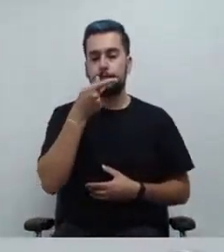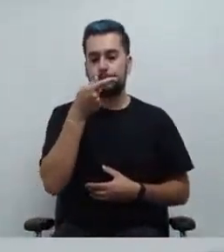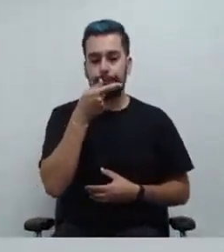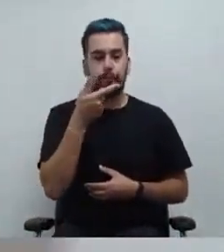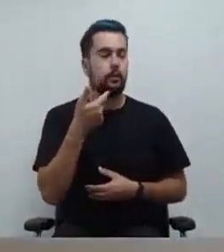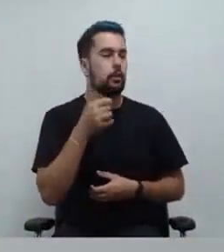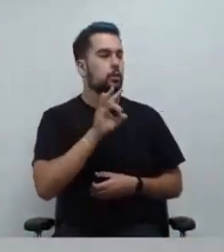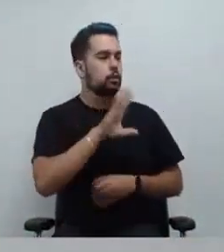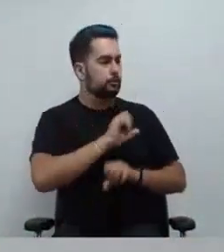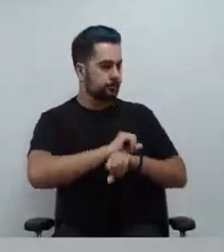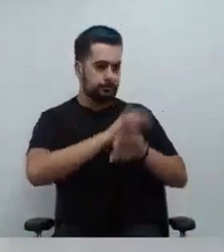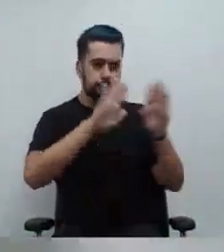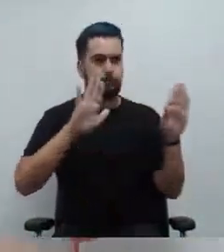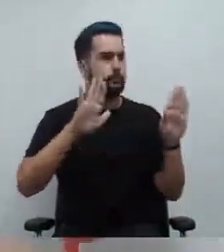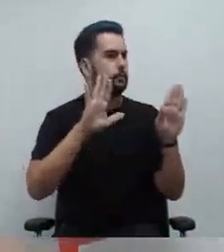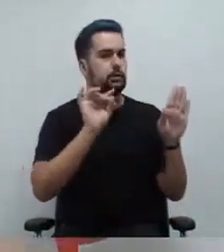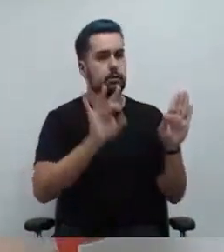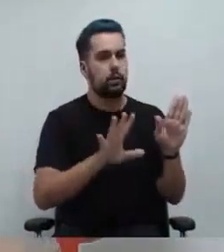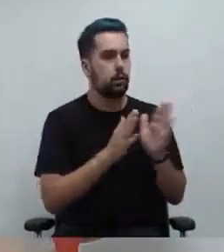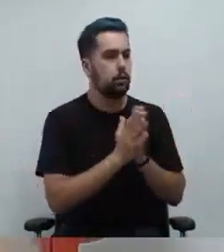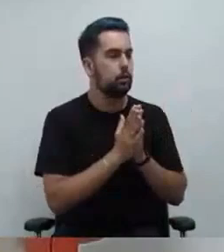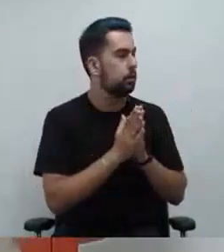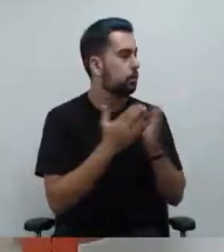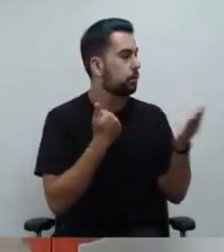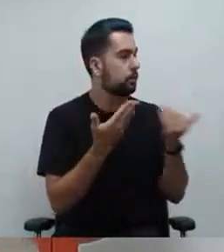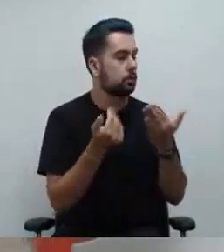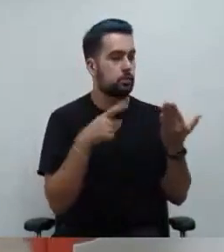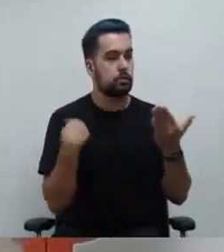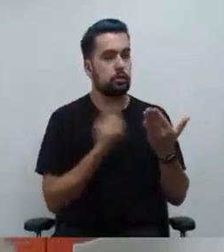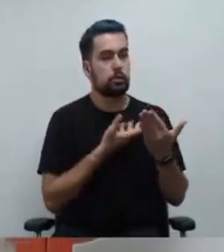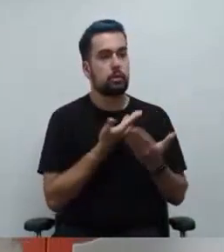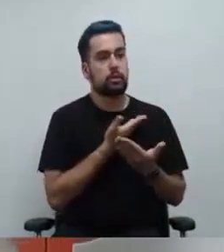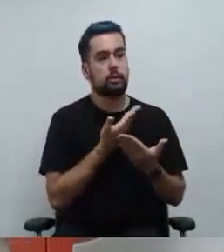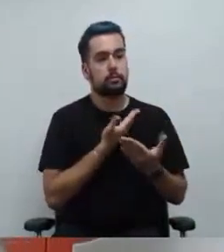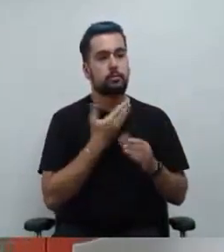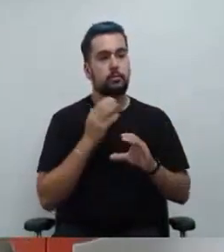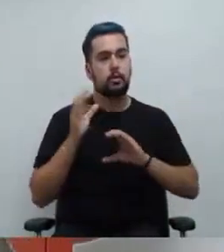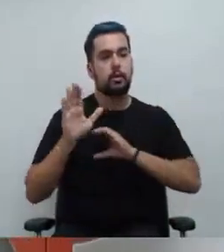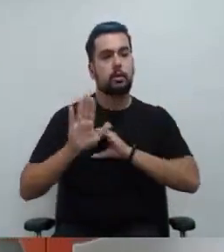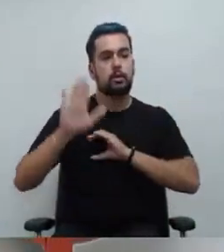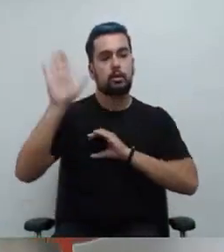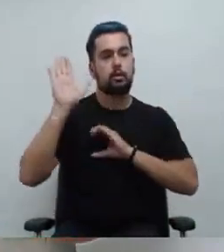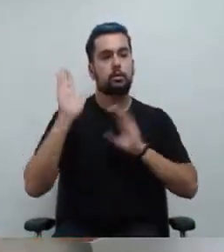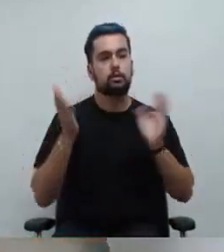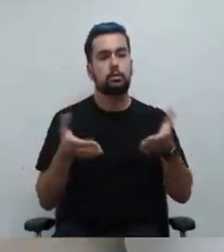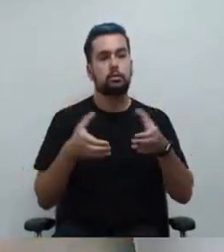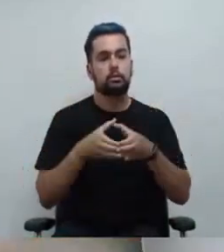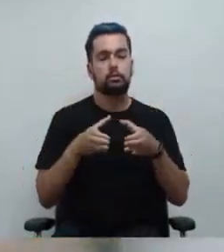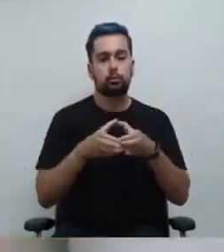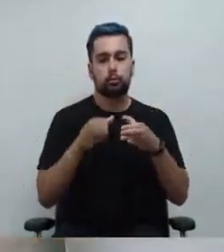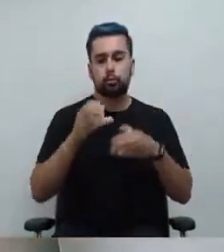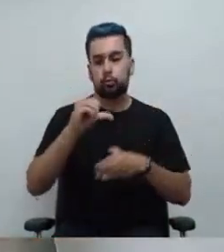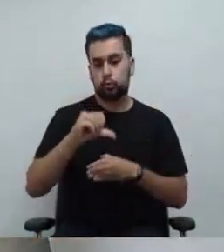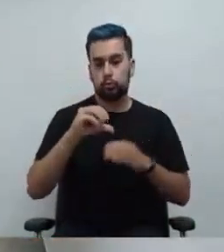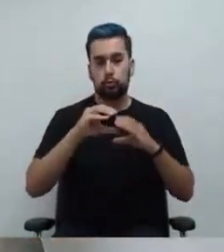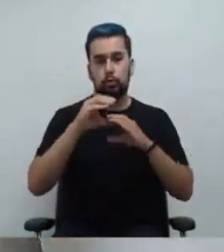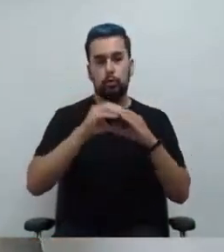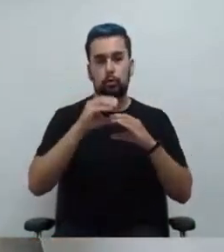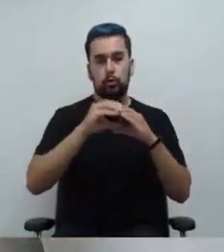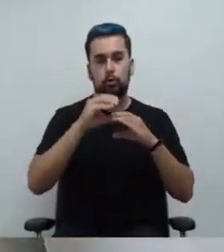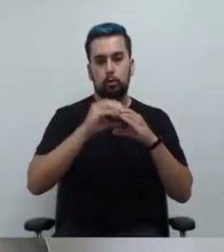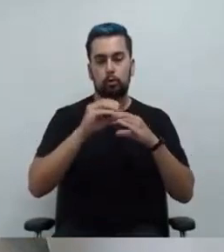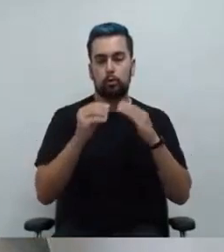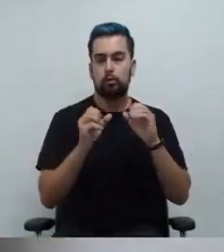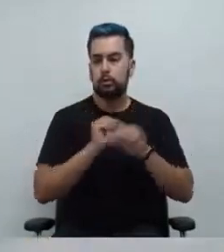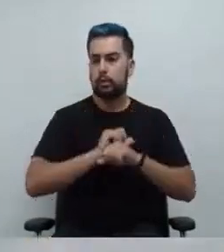agora aqui com os nossos colegas já, né, da comissão do 9º concurso, e eles